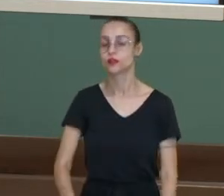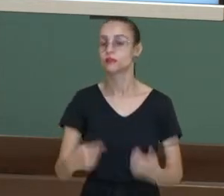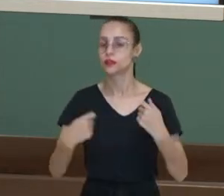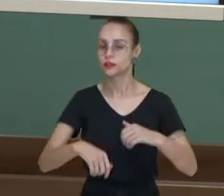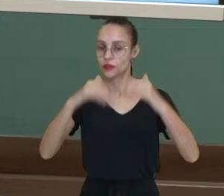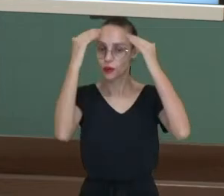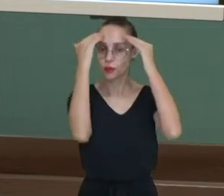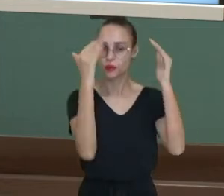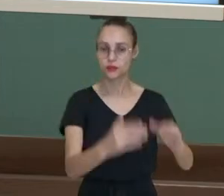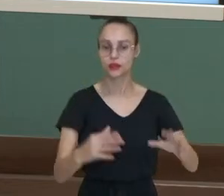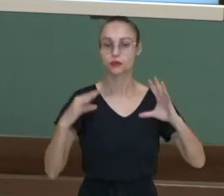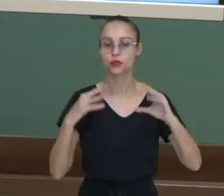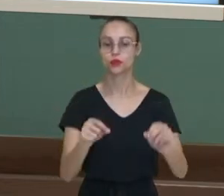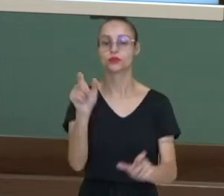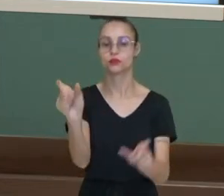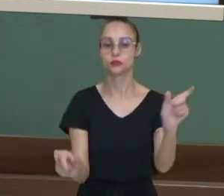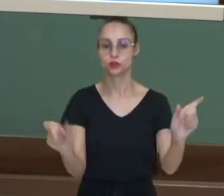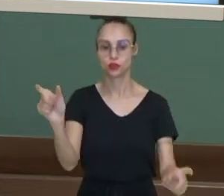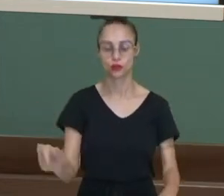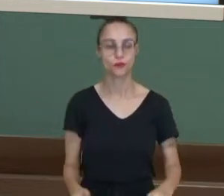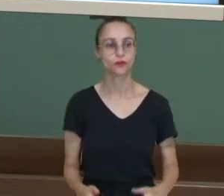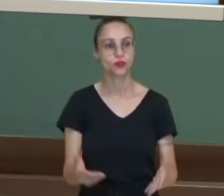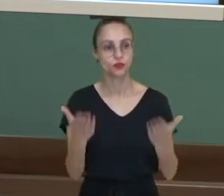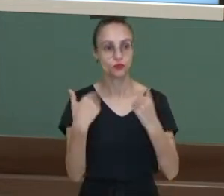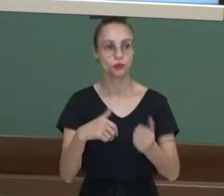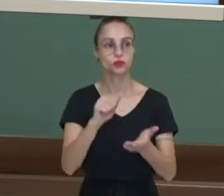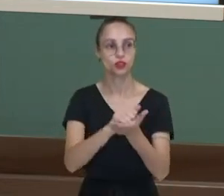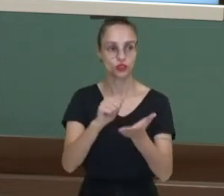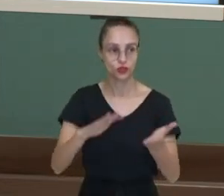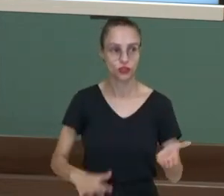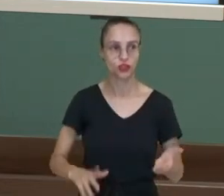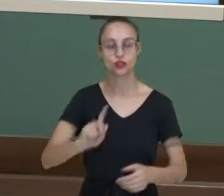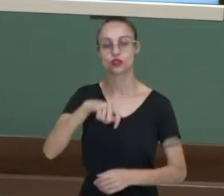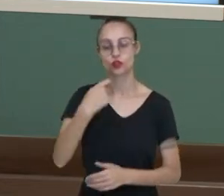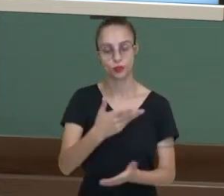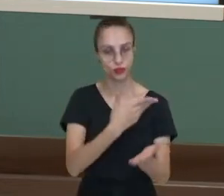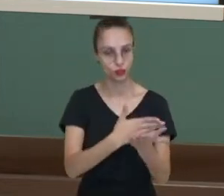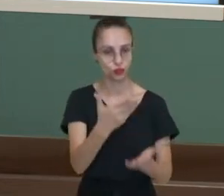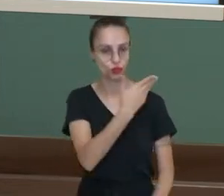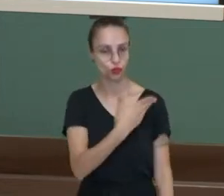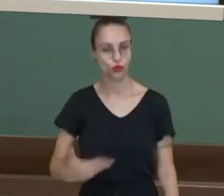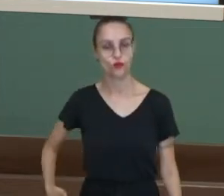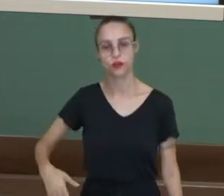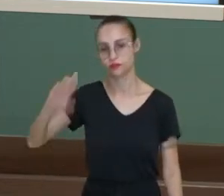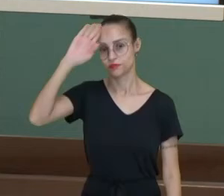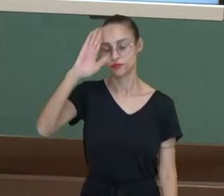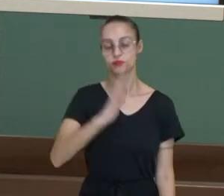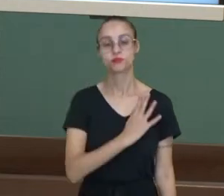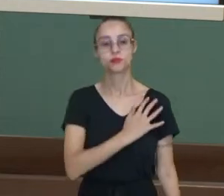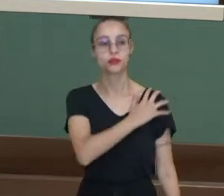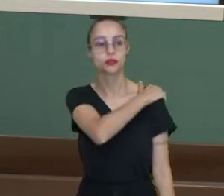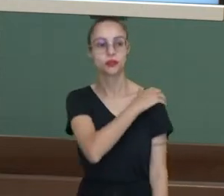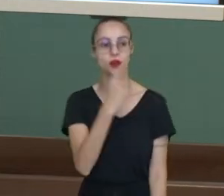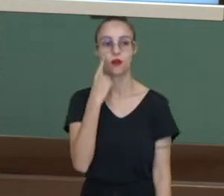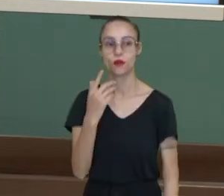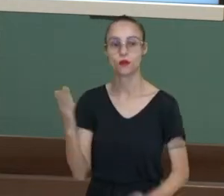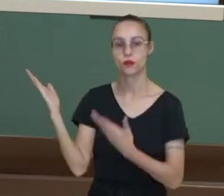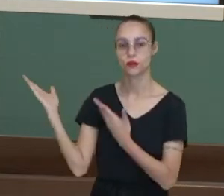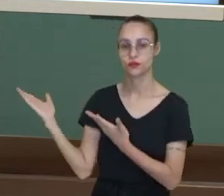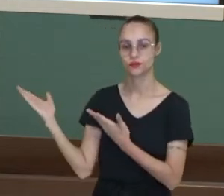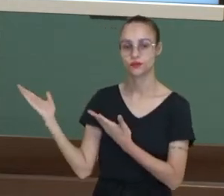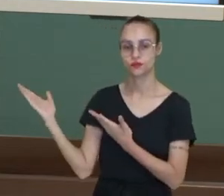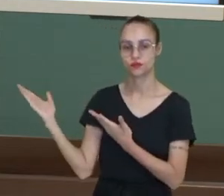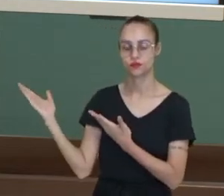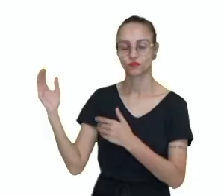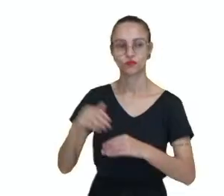cumpridas por todo o Brasil. Exercício para a gente conversar aí sobre esse início do governo militar. Observe bem a cena abaixo, a cena que está aí na